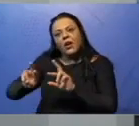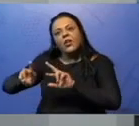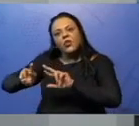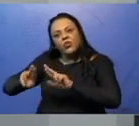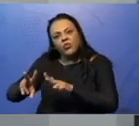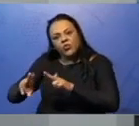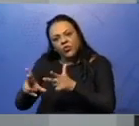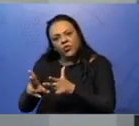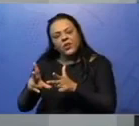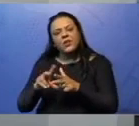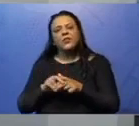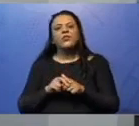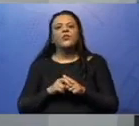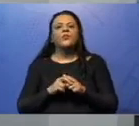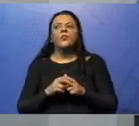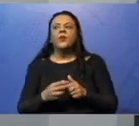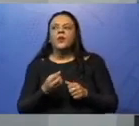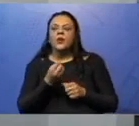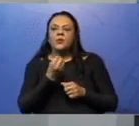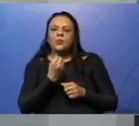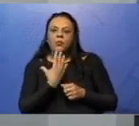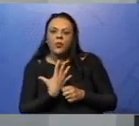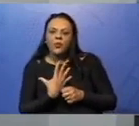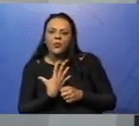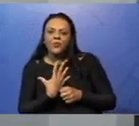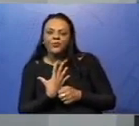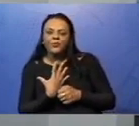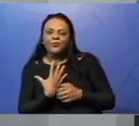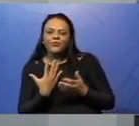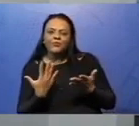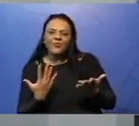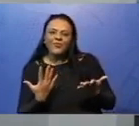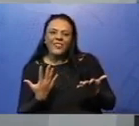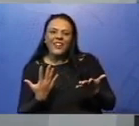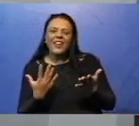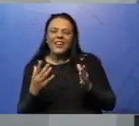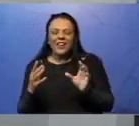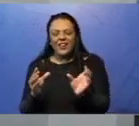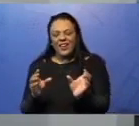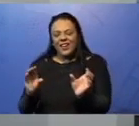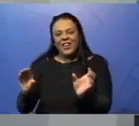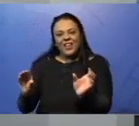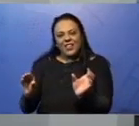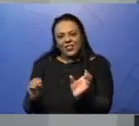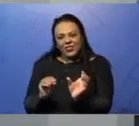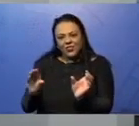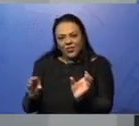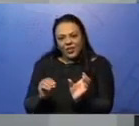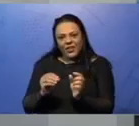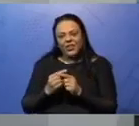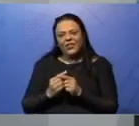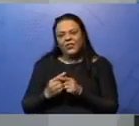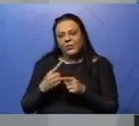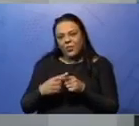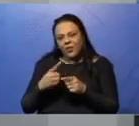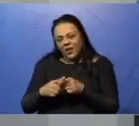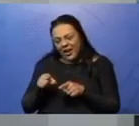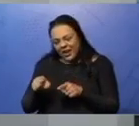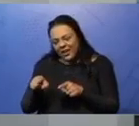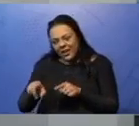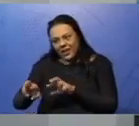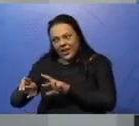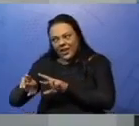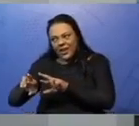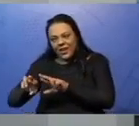Bom, é exatamente isso, né? São predicados diferentes. Por que será? Então, por que será que é diferente? Porque os tipos de predicados são diferentes, os